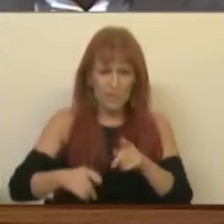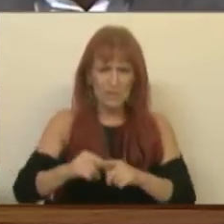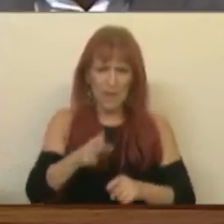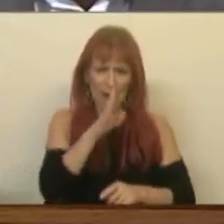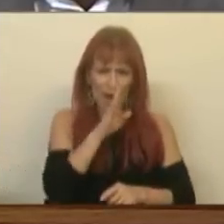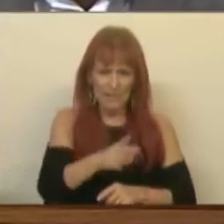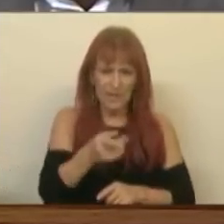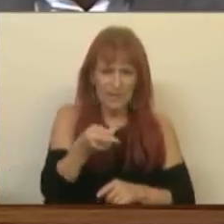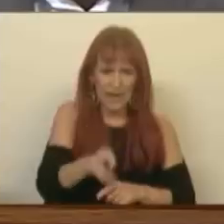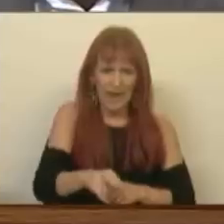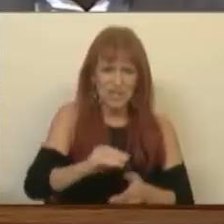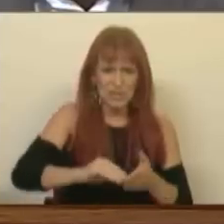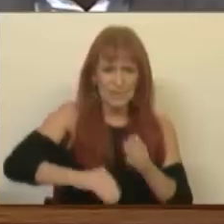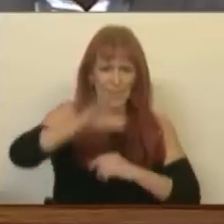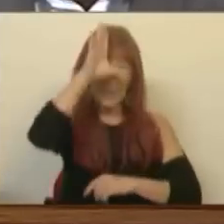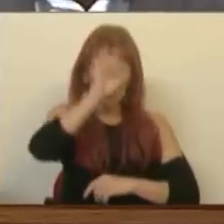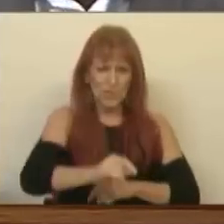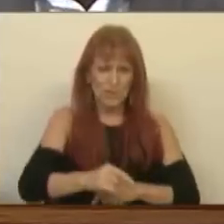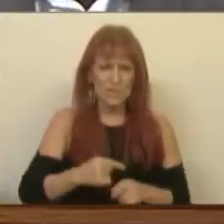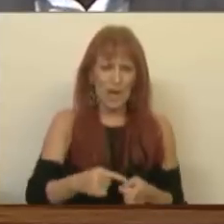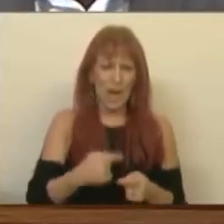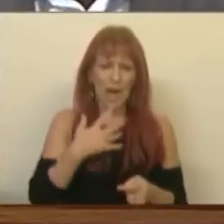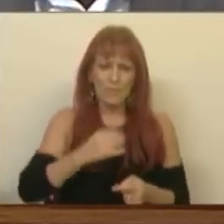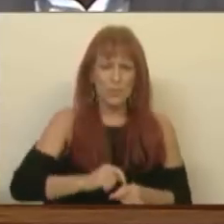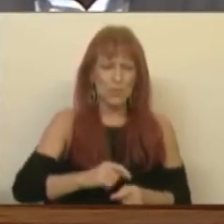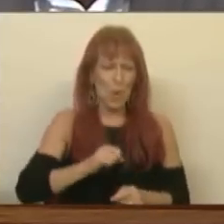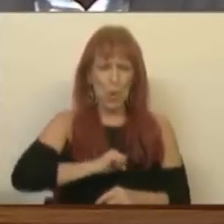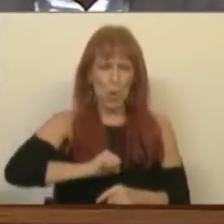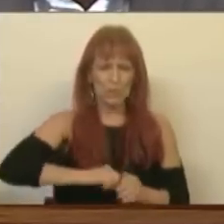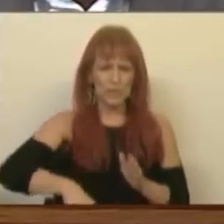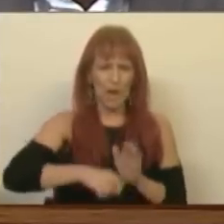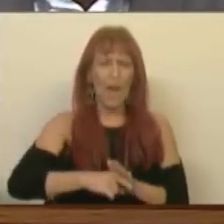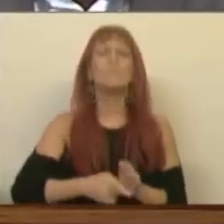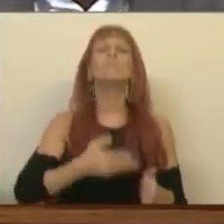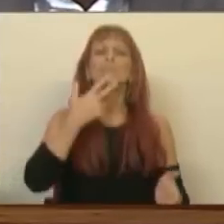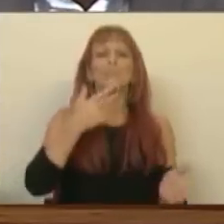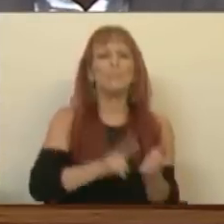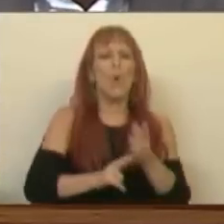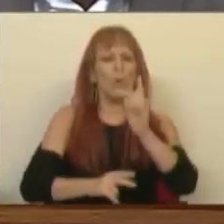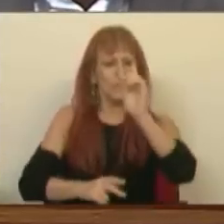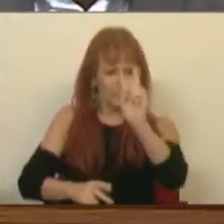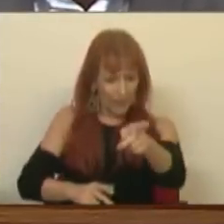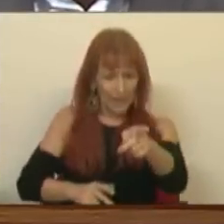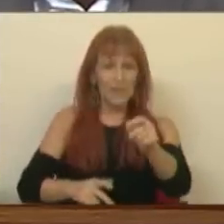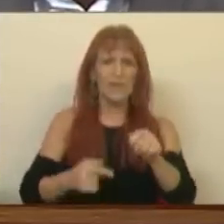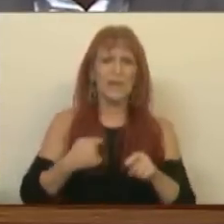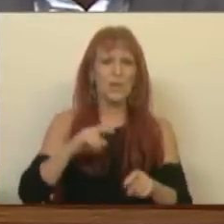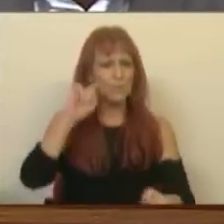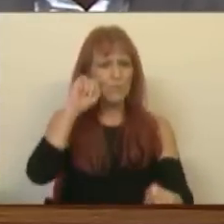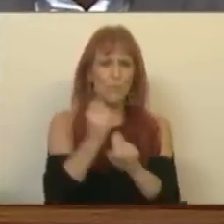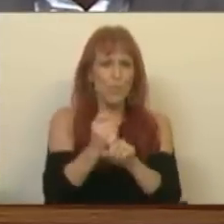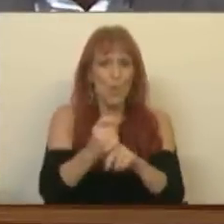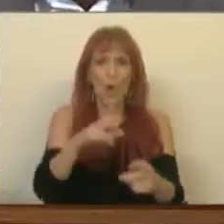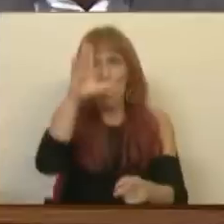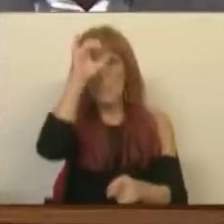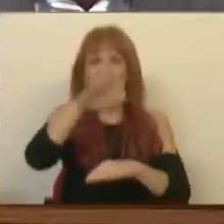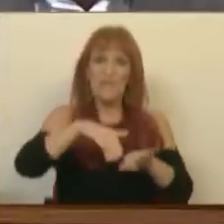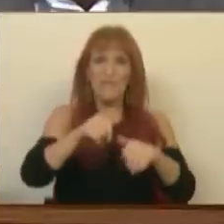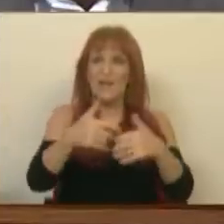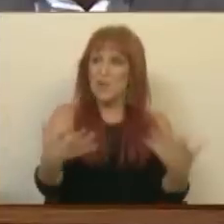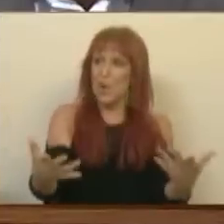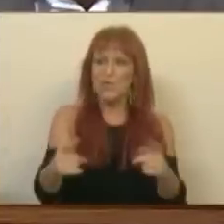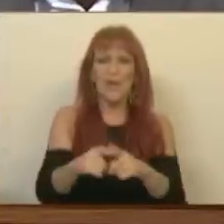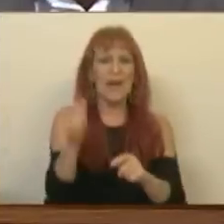atitudes secretária de estado é absolutamente contra a lei tem toda a razão e não posso cobrar ao governo que faz agora